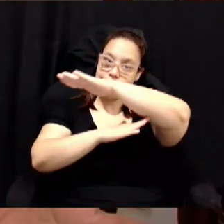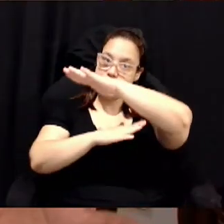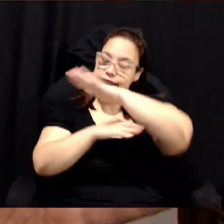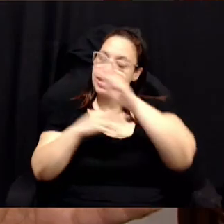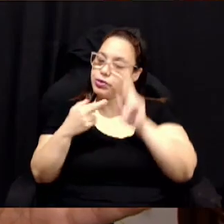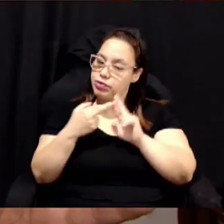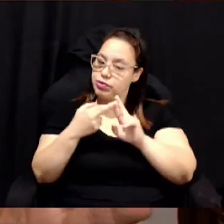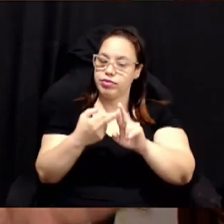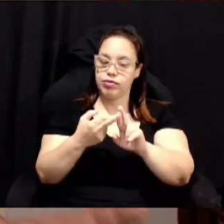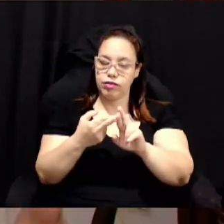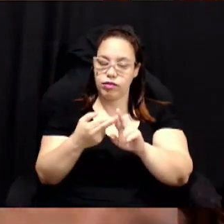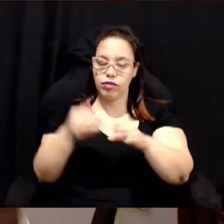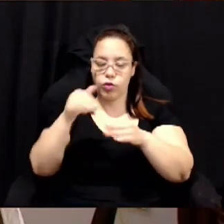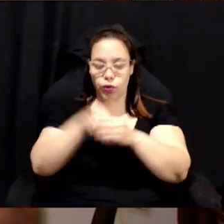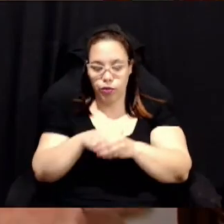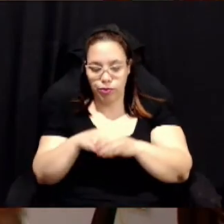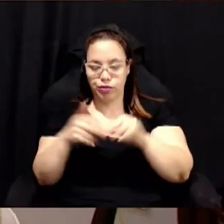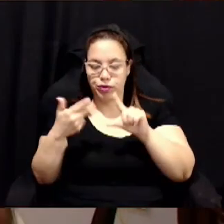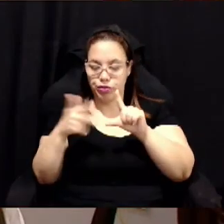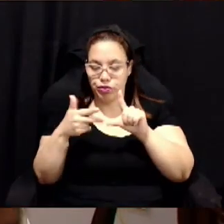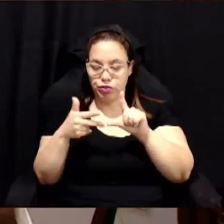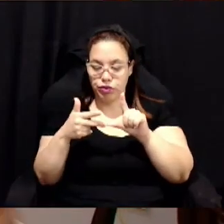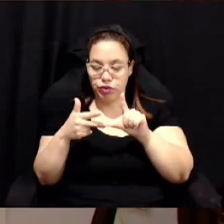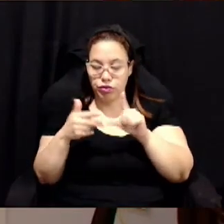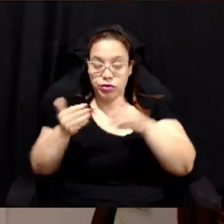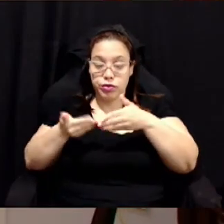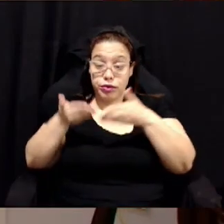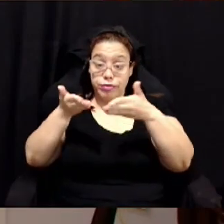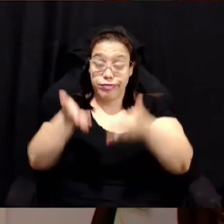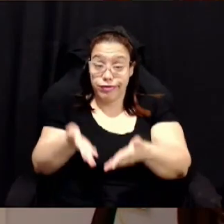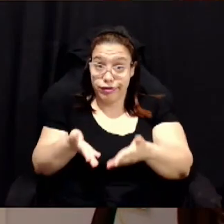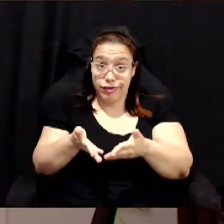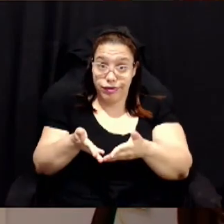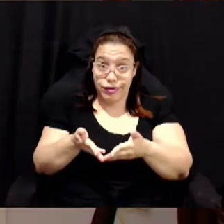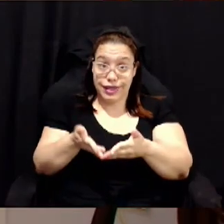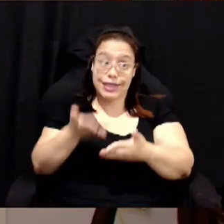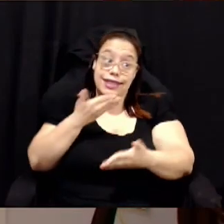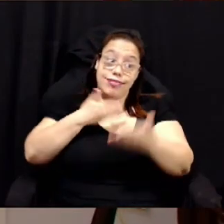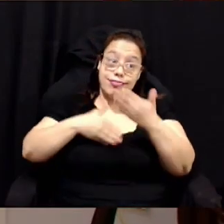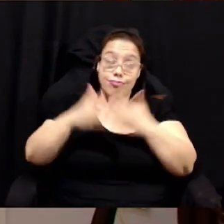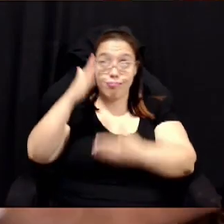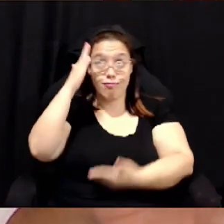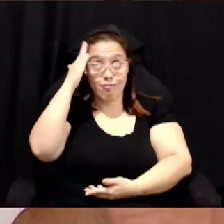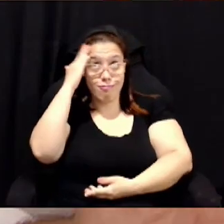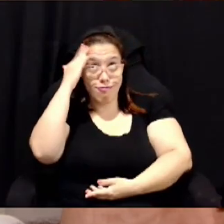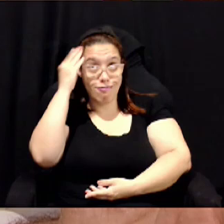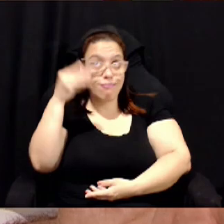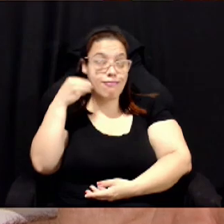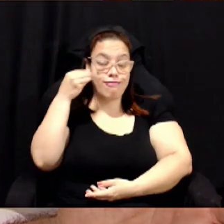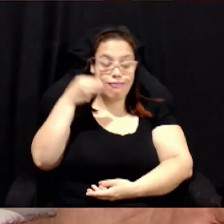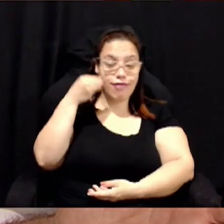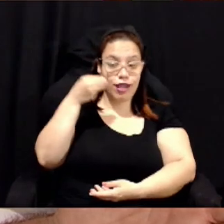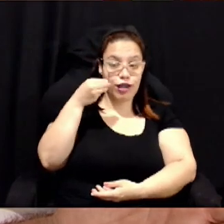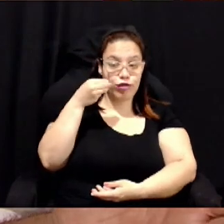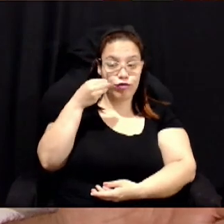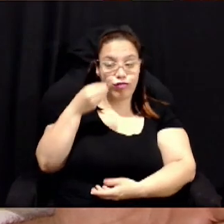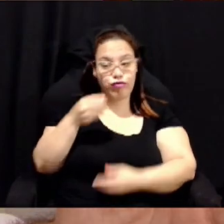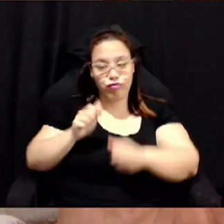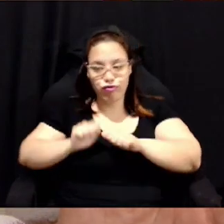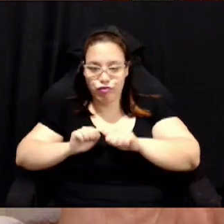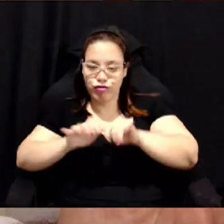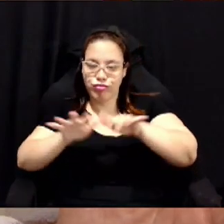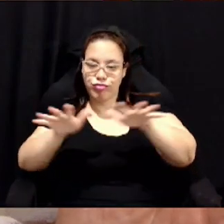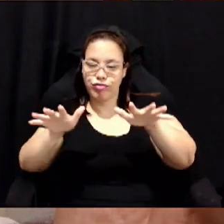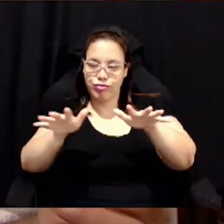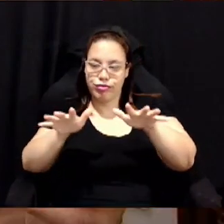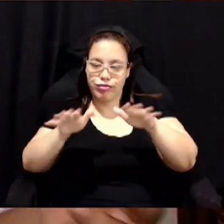as escolas do Legislativo, que vem aqui muitas vezes beber, né, das nossas experiências para ampliar as ações do